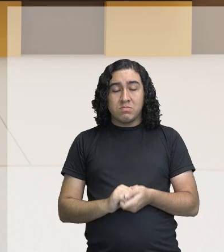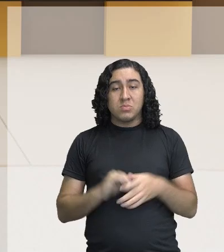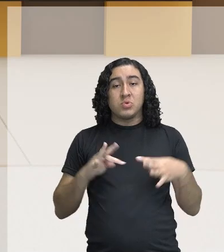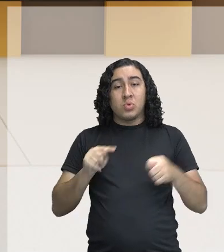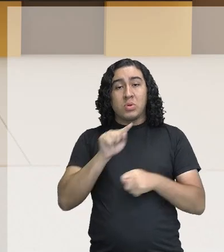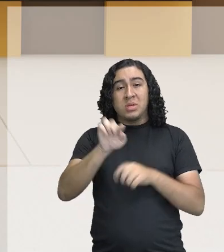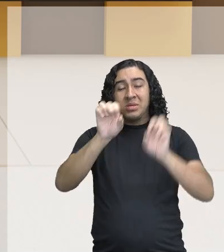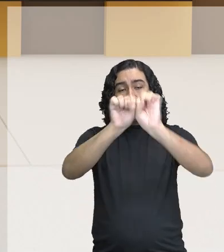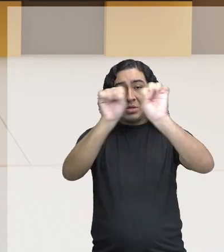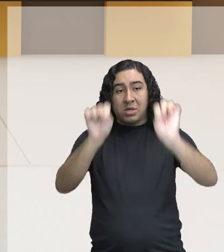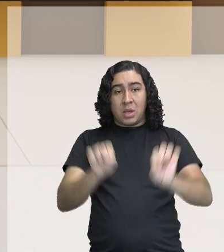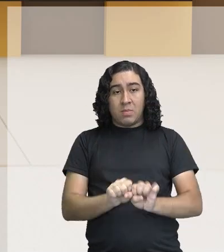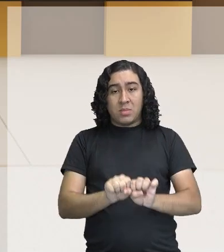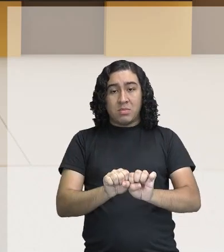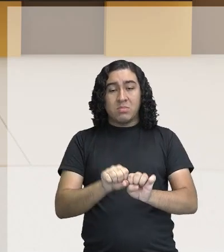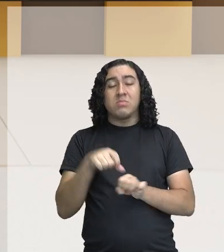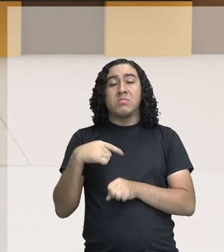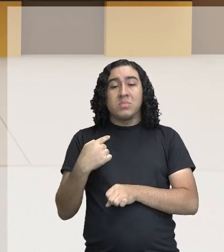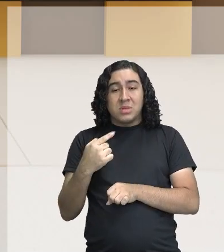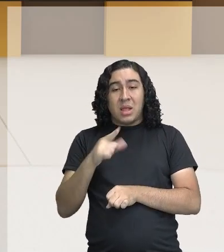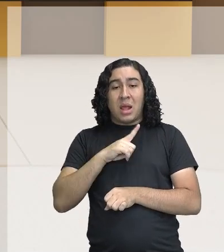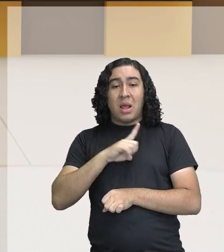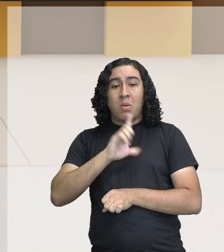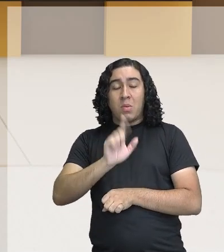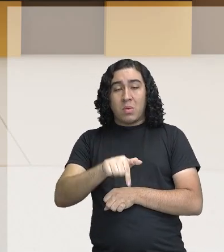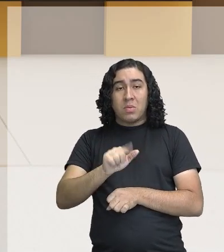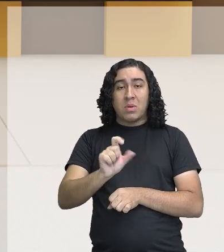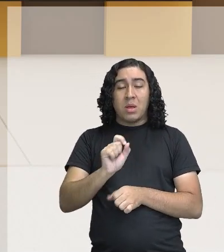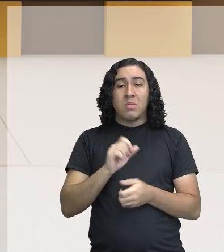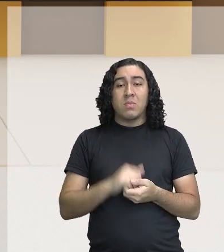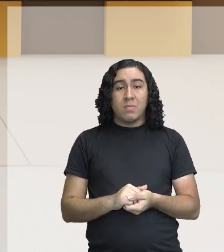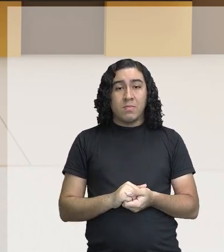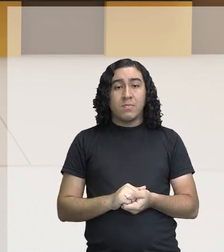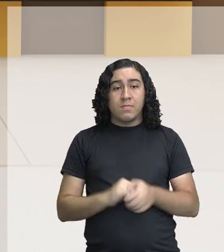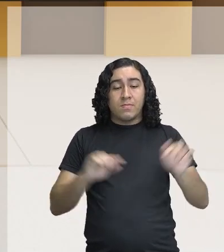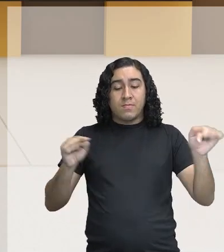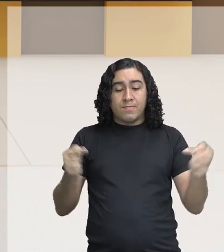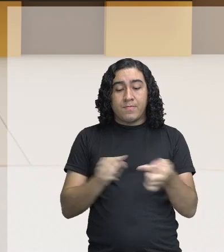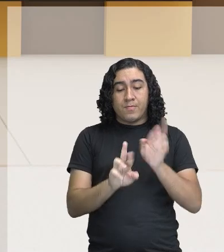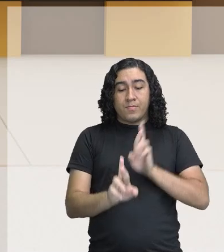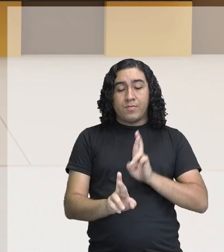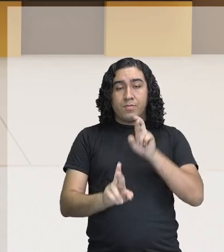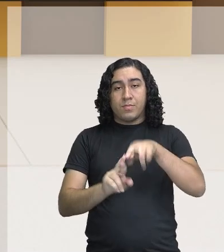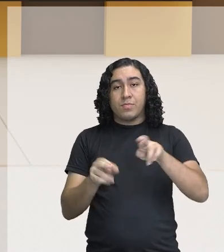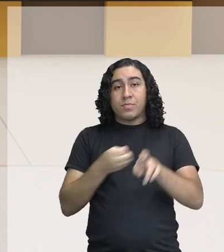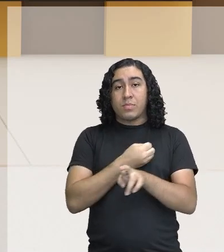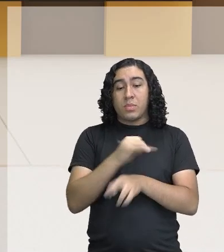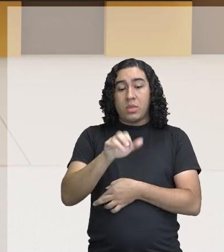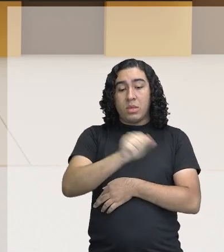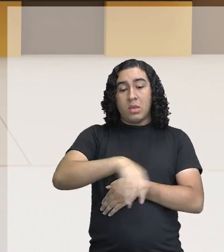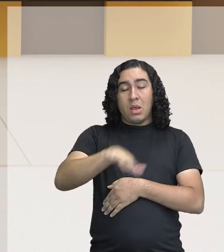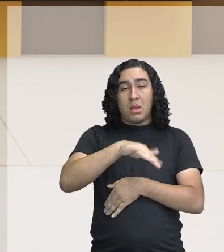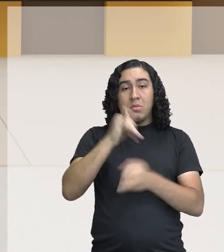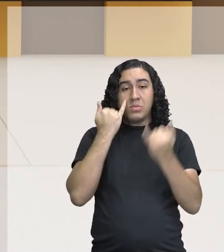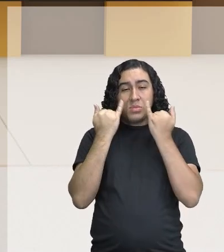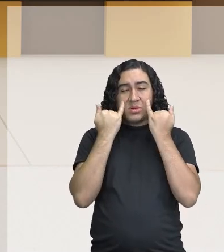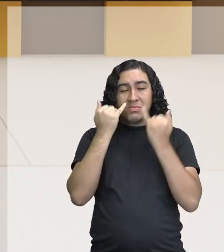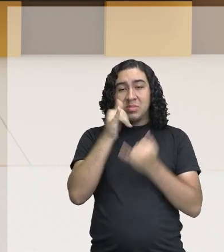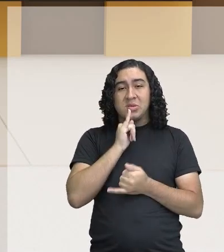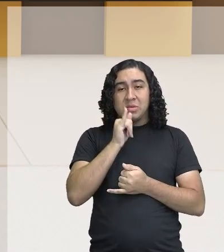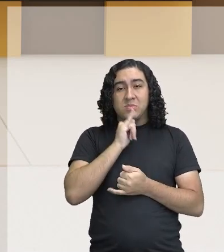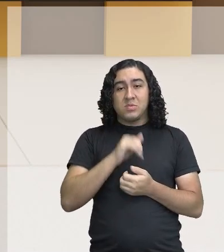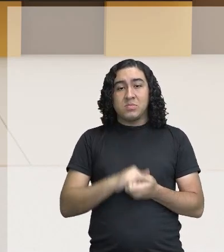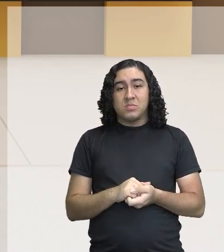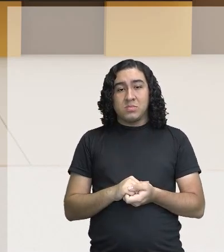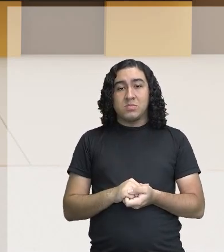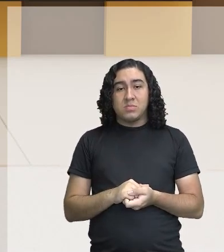esse sistema, nós chamamos também de normalizado, se refere aí a esse espaço. Então, nós temos aí, por exemplo,